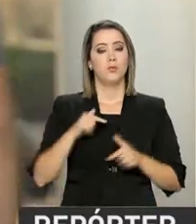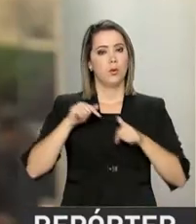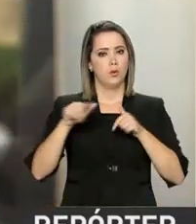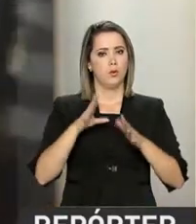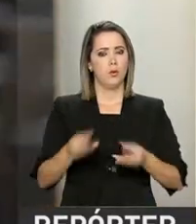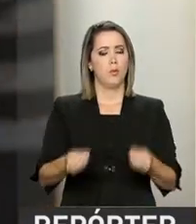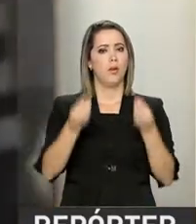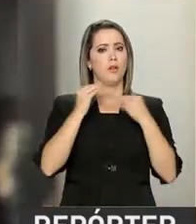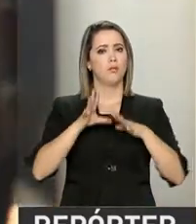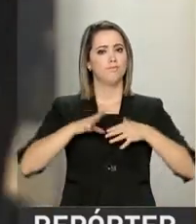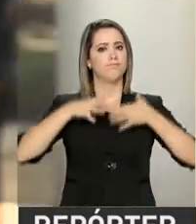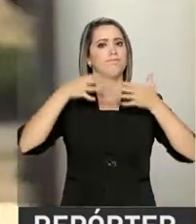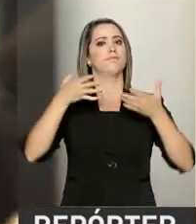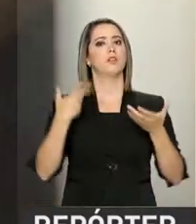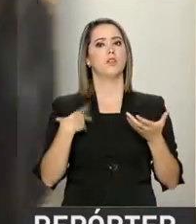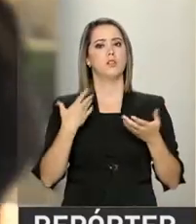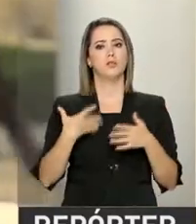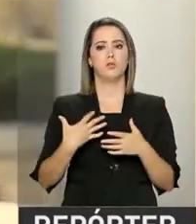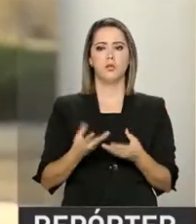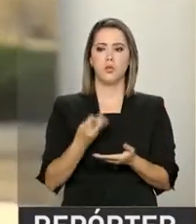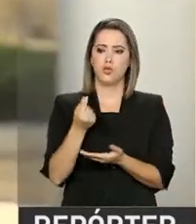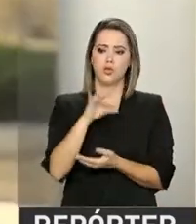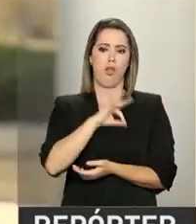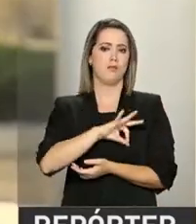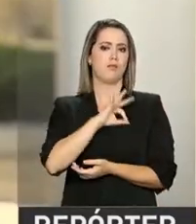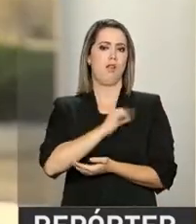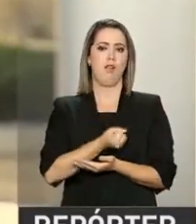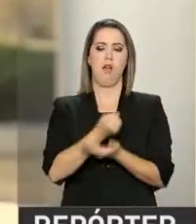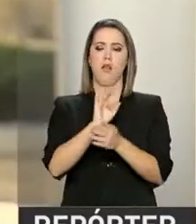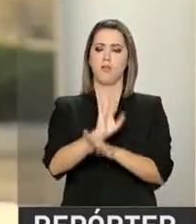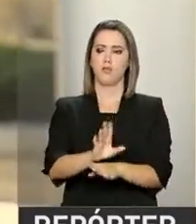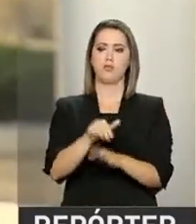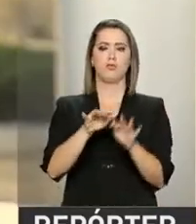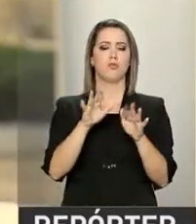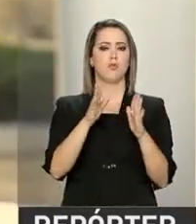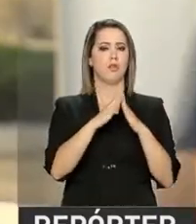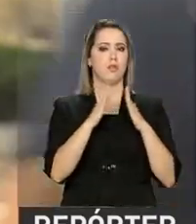autoestima, né? Que você levar o sustento para casa, para melhorar as coisas, né?